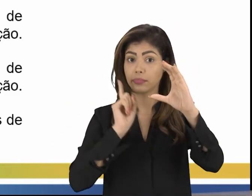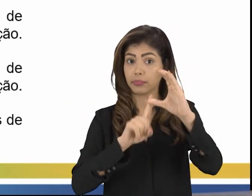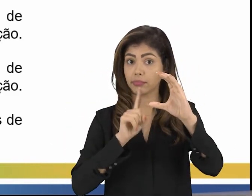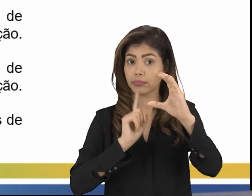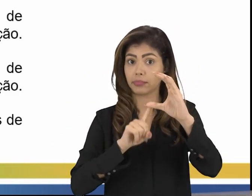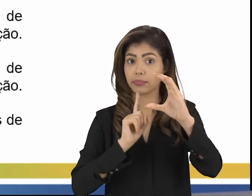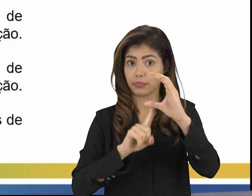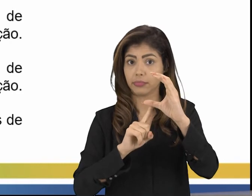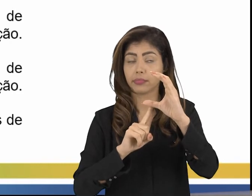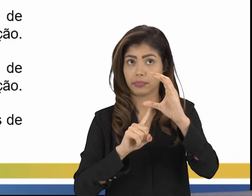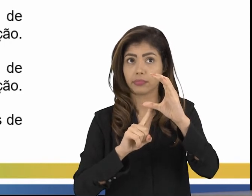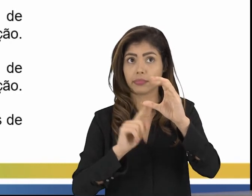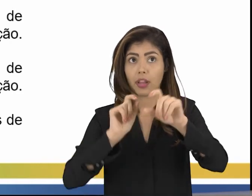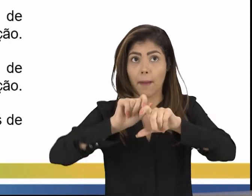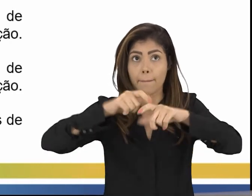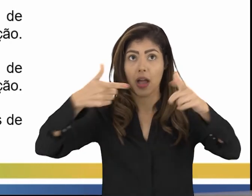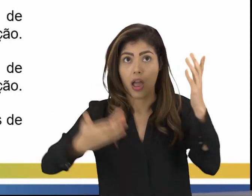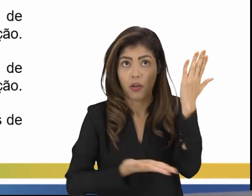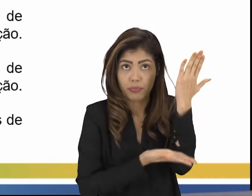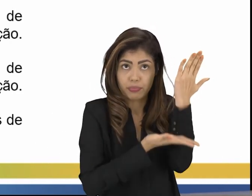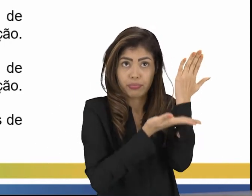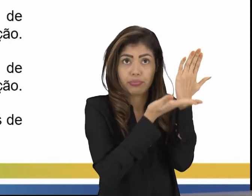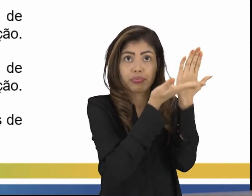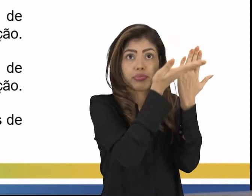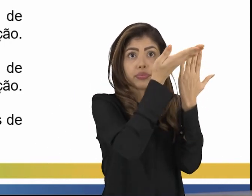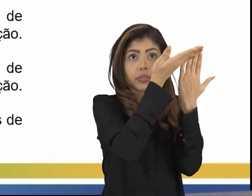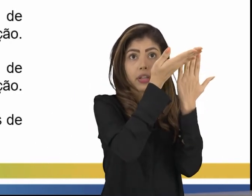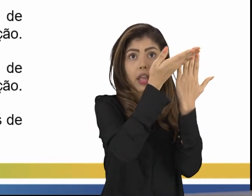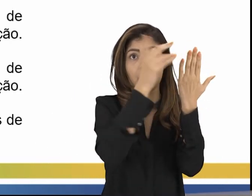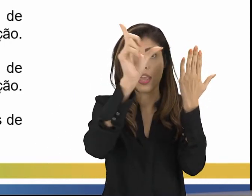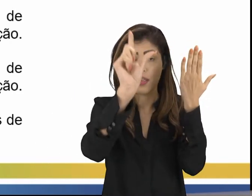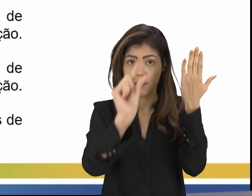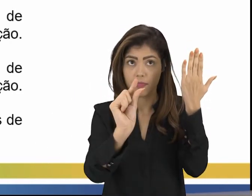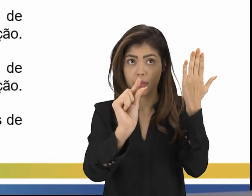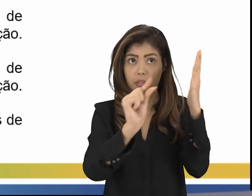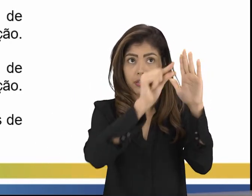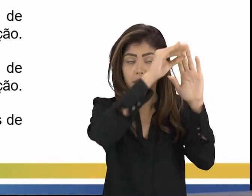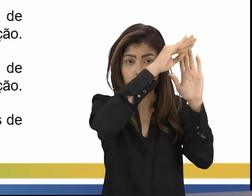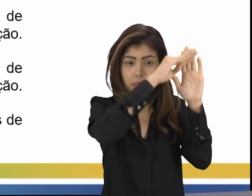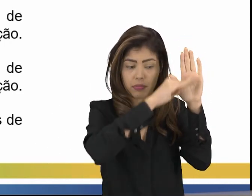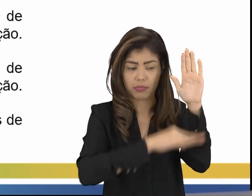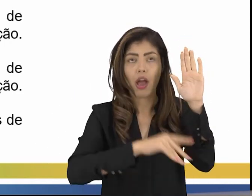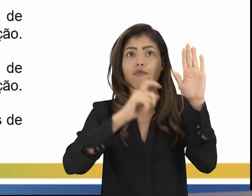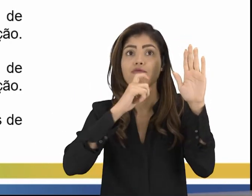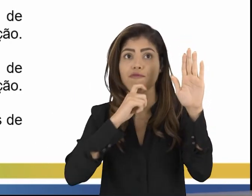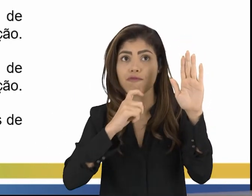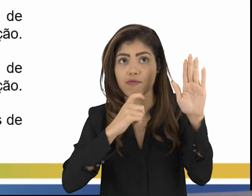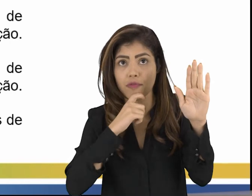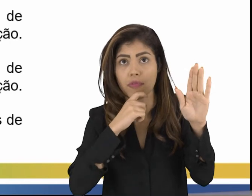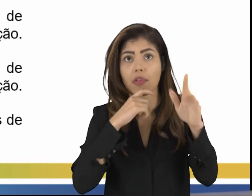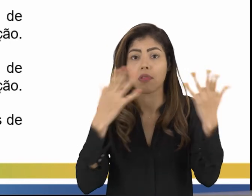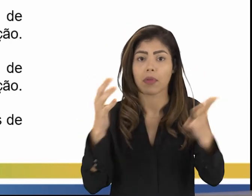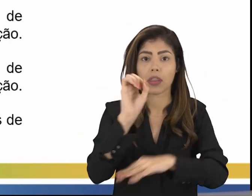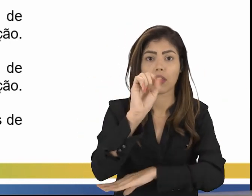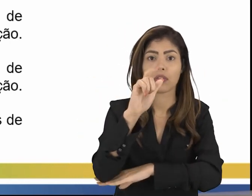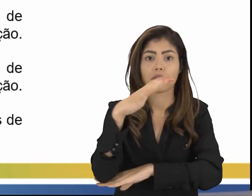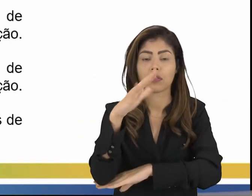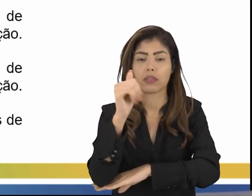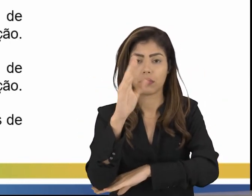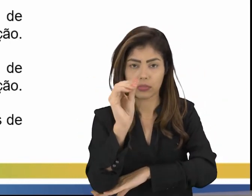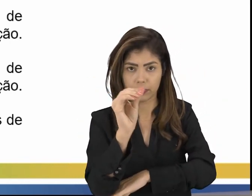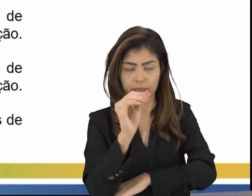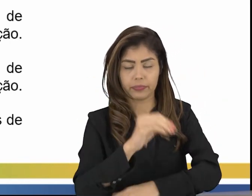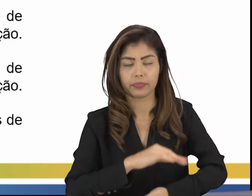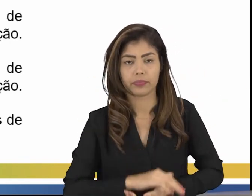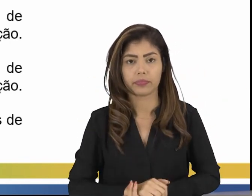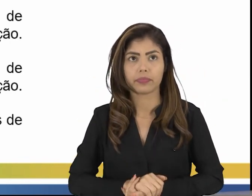alternativa C. Maior temperatura de ebulição, ebulioscopia, e menor temperatura de congelamento para a solução, que